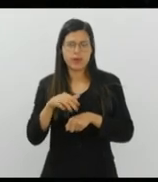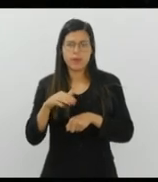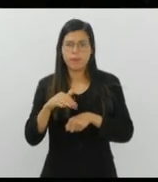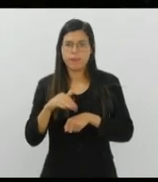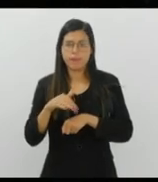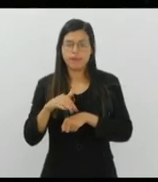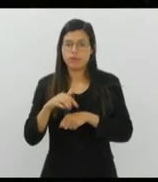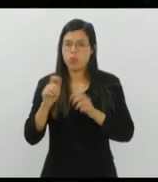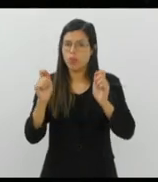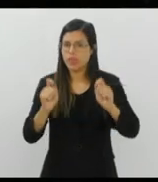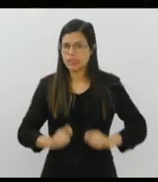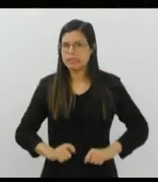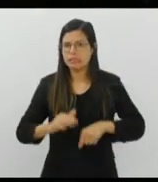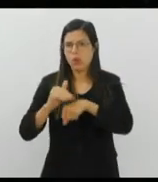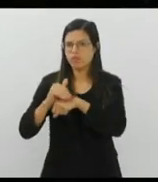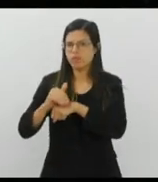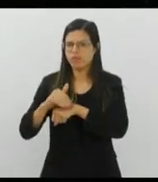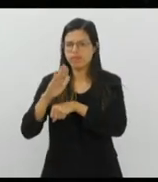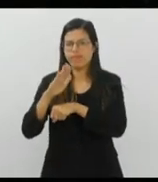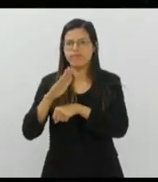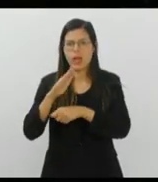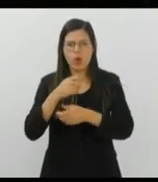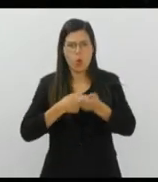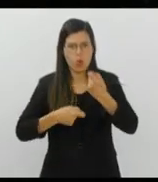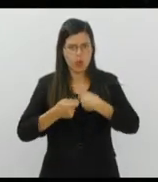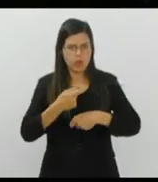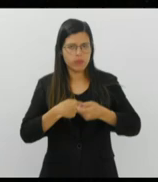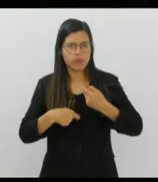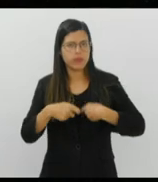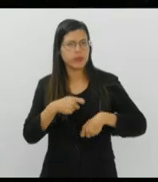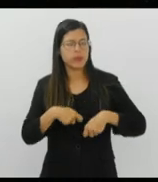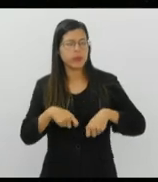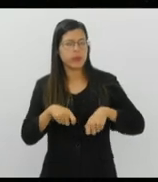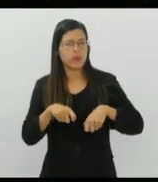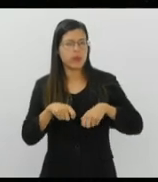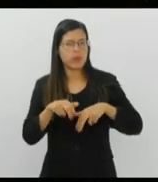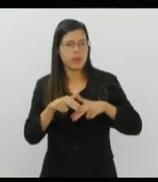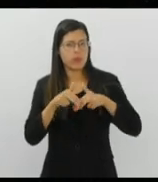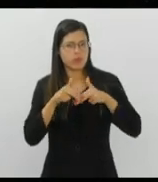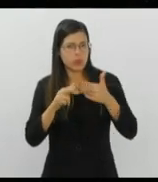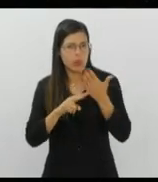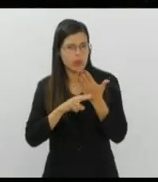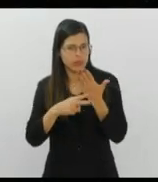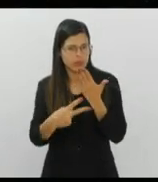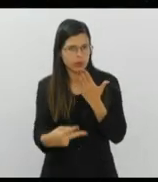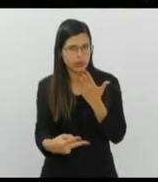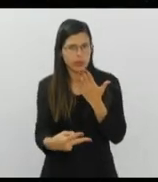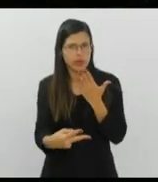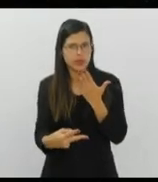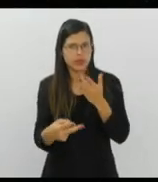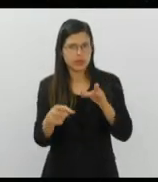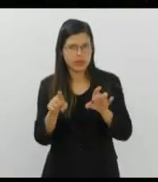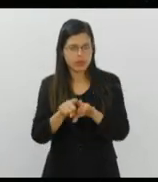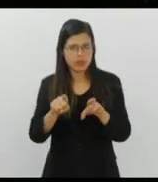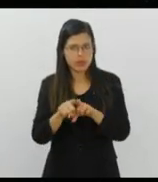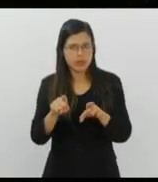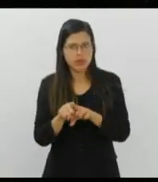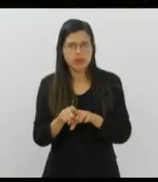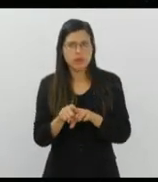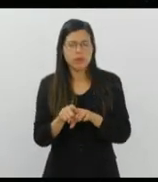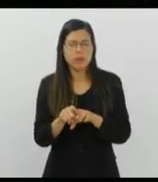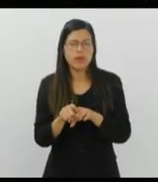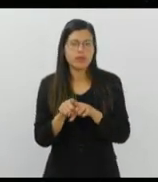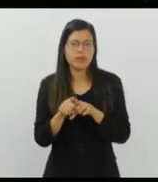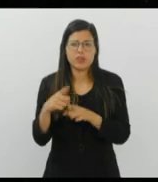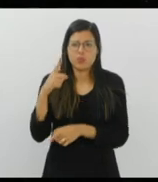têm potencial econômico e, por via de consequência, também são aqueles que mais